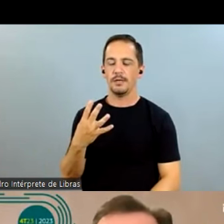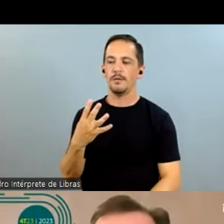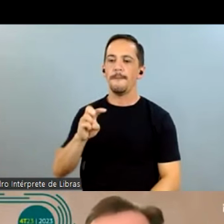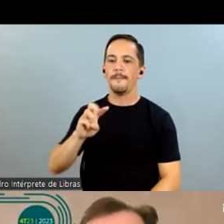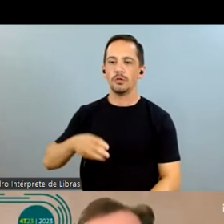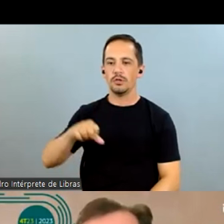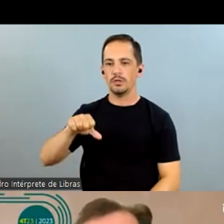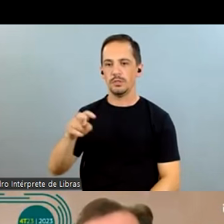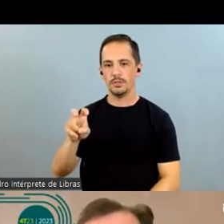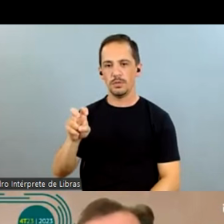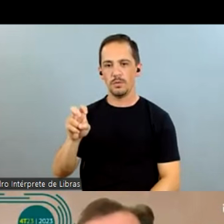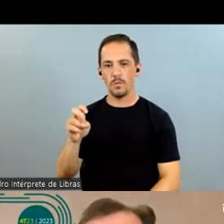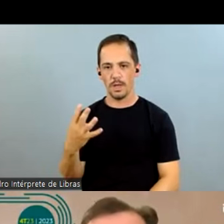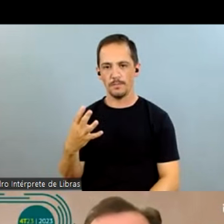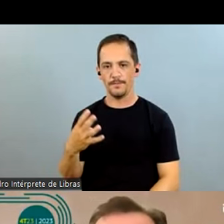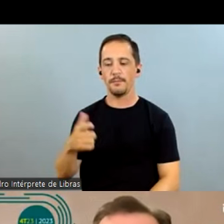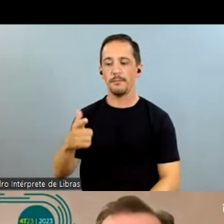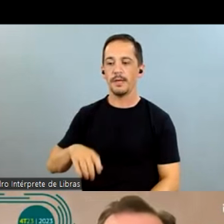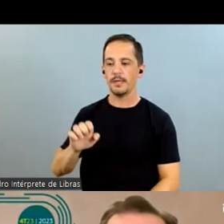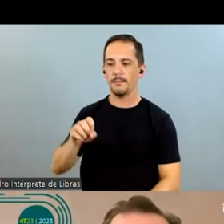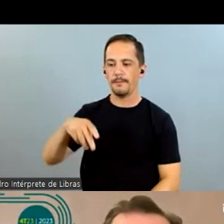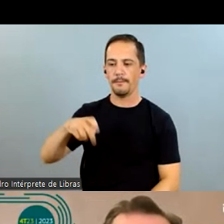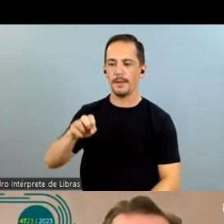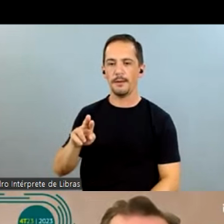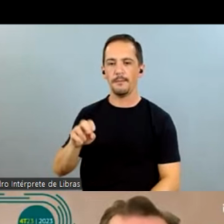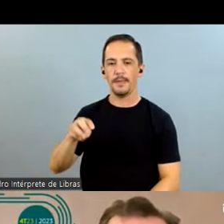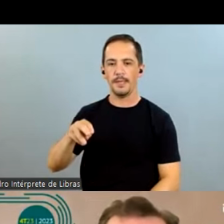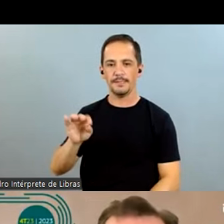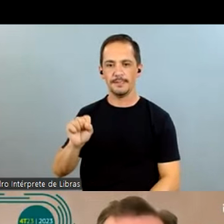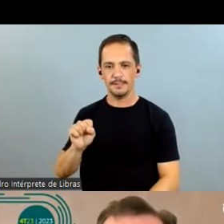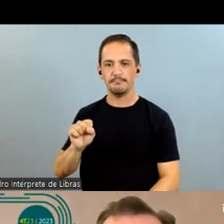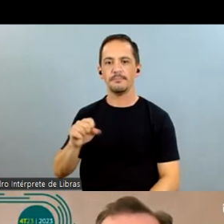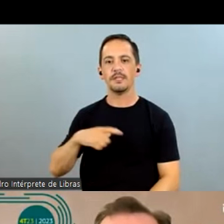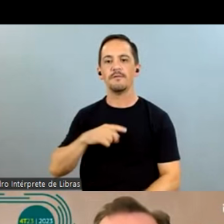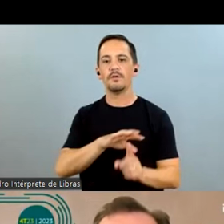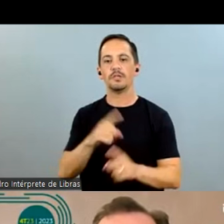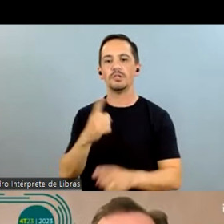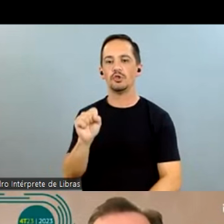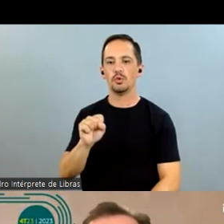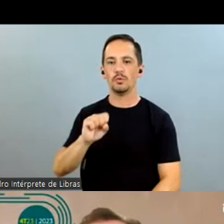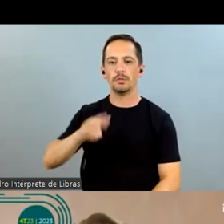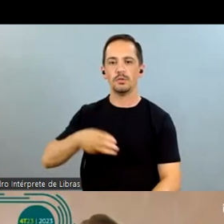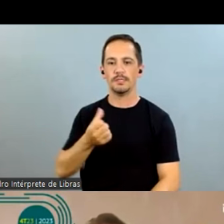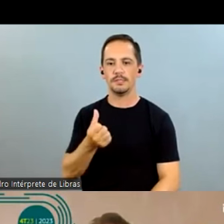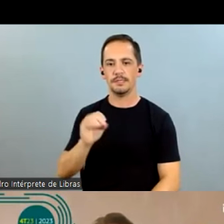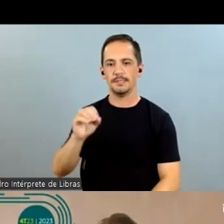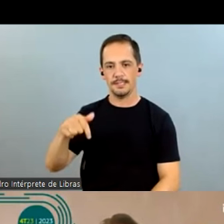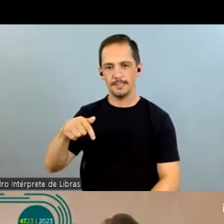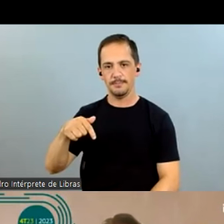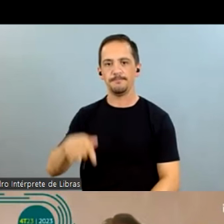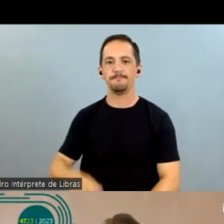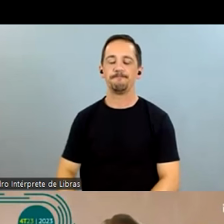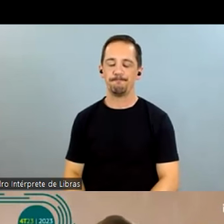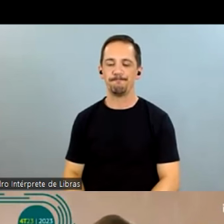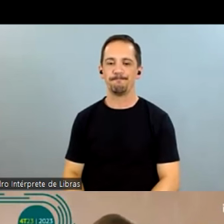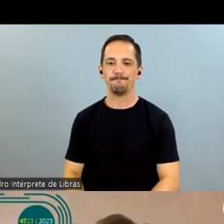impairments que foram influenciaram o resultado do quarto tri de 18 milhões 107 então na mesma base de